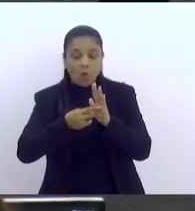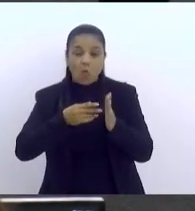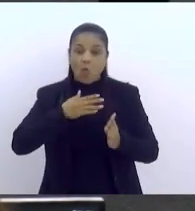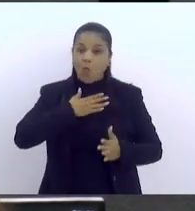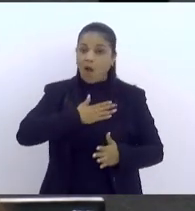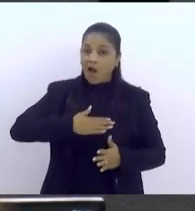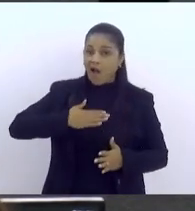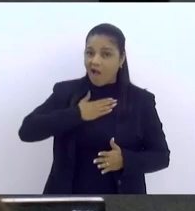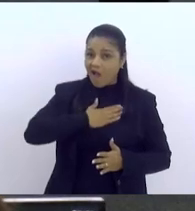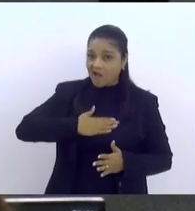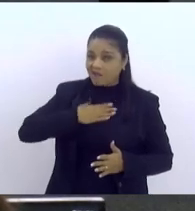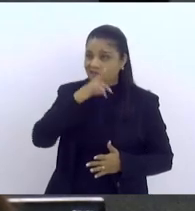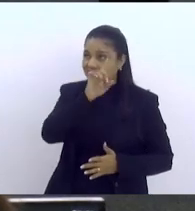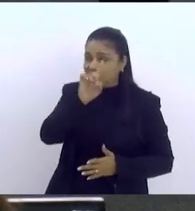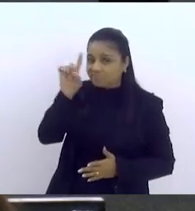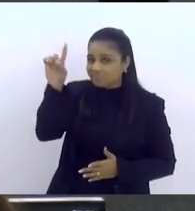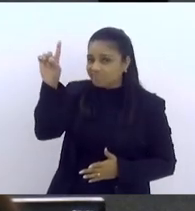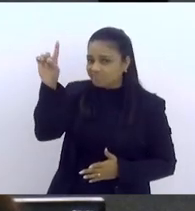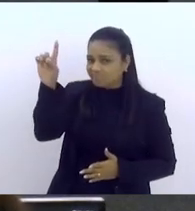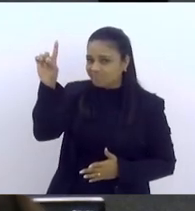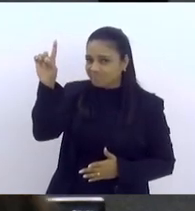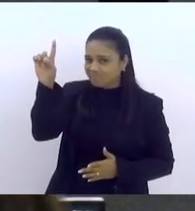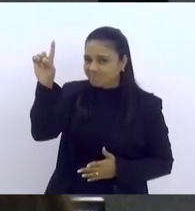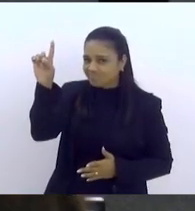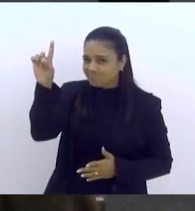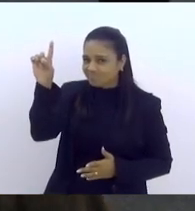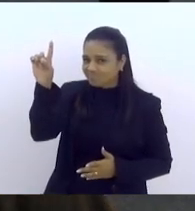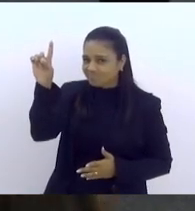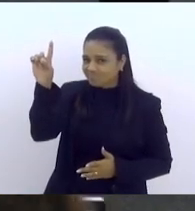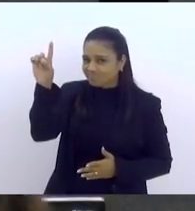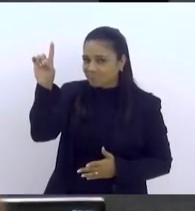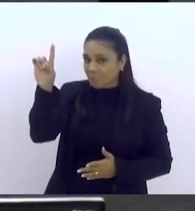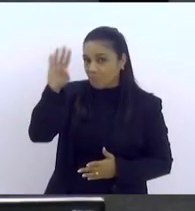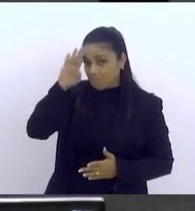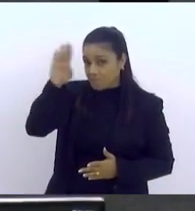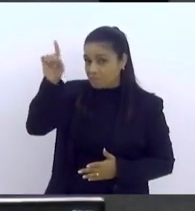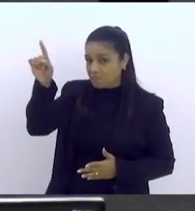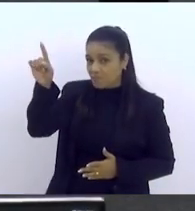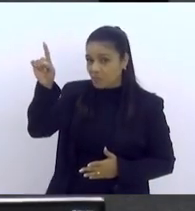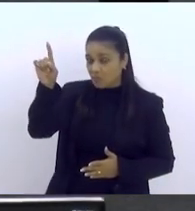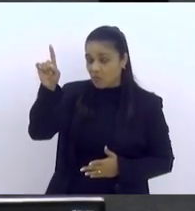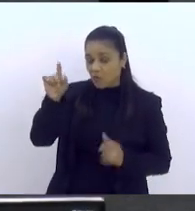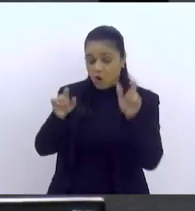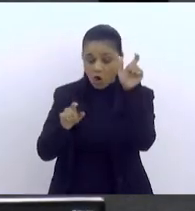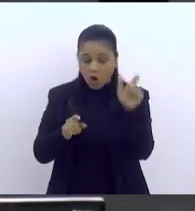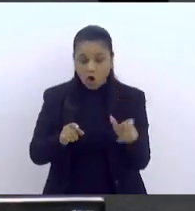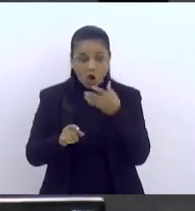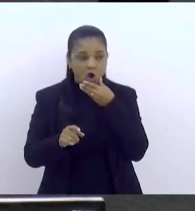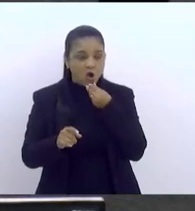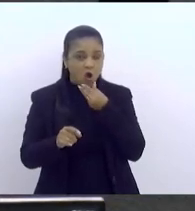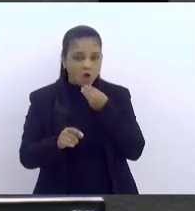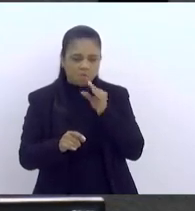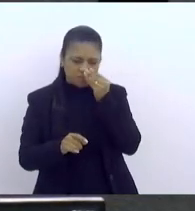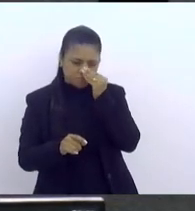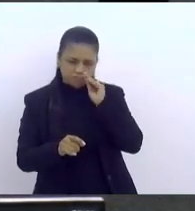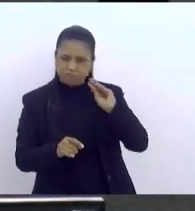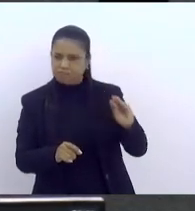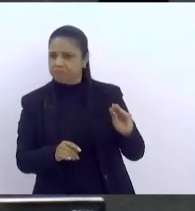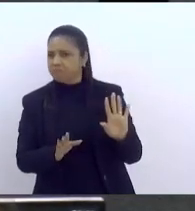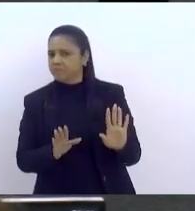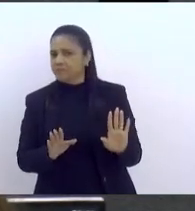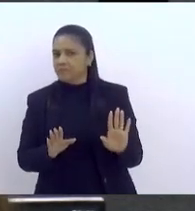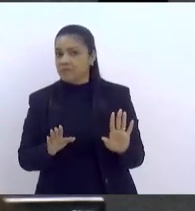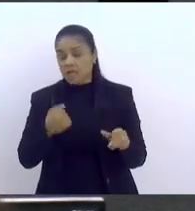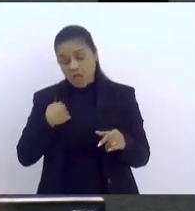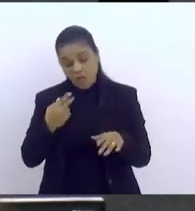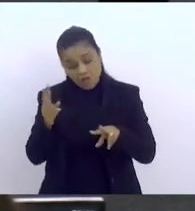Deus do que aos homens. Eu vou ter que ir por esse caminho, porque se me prenderem, vão